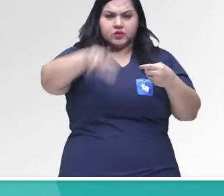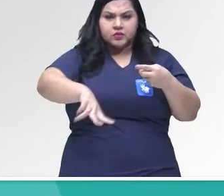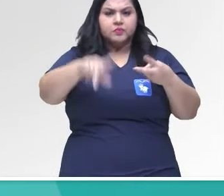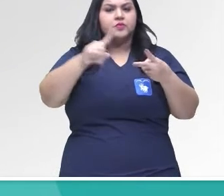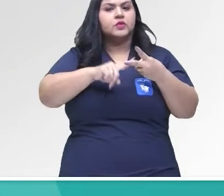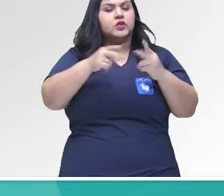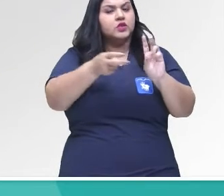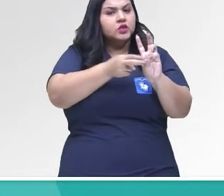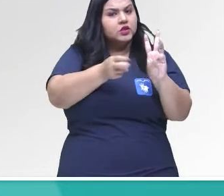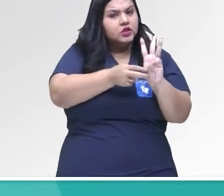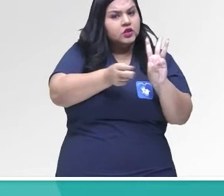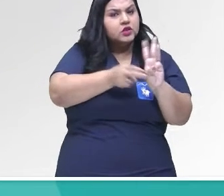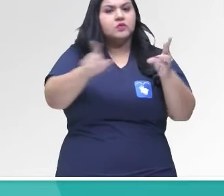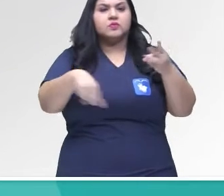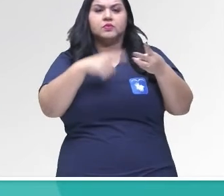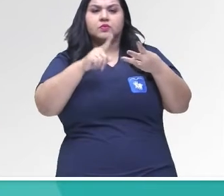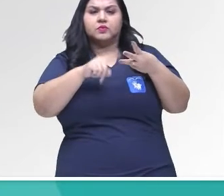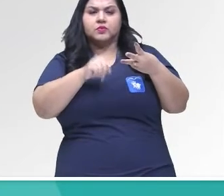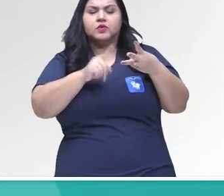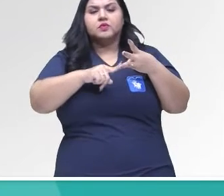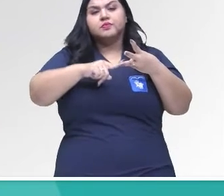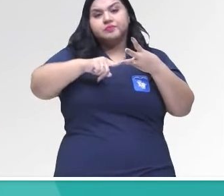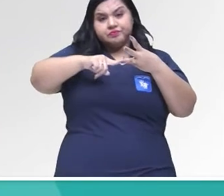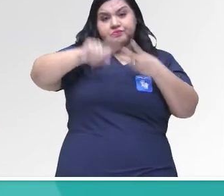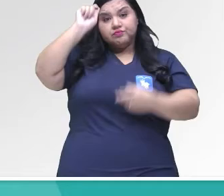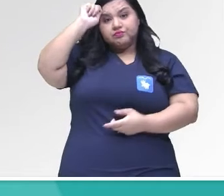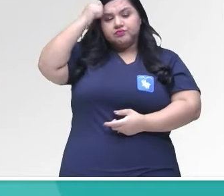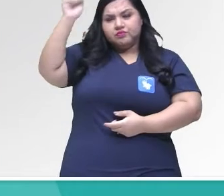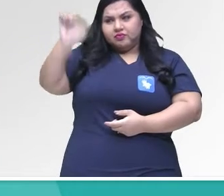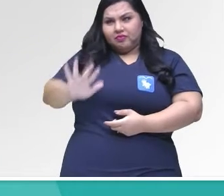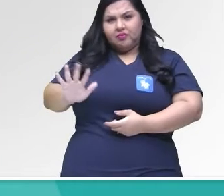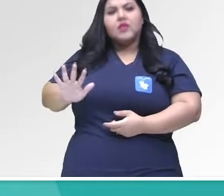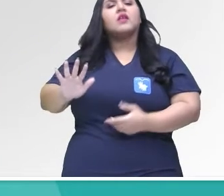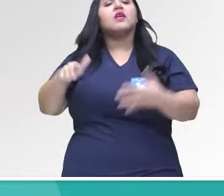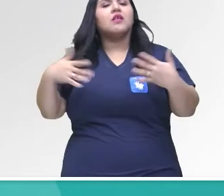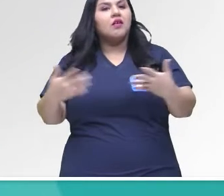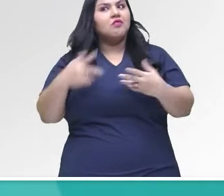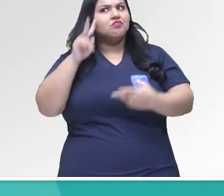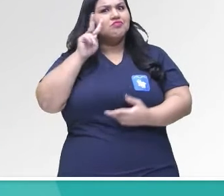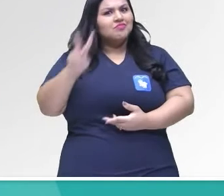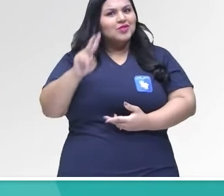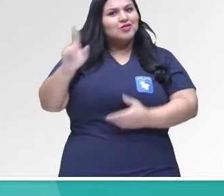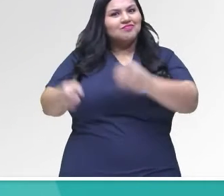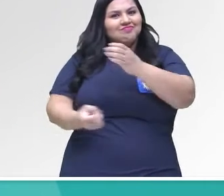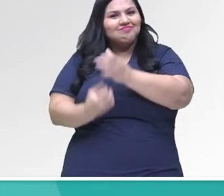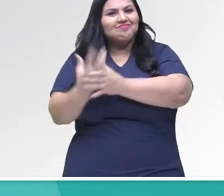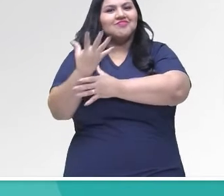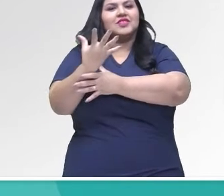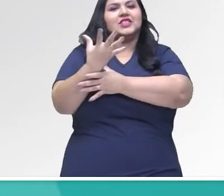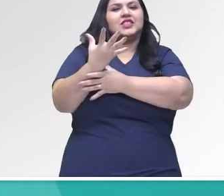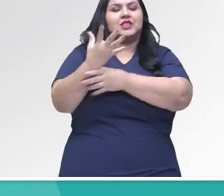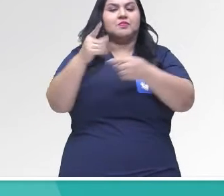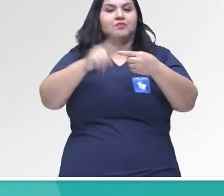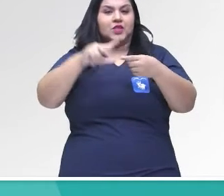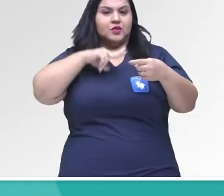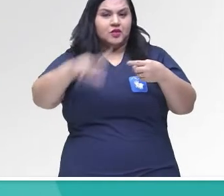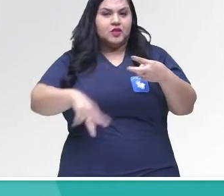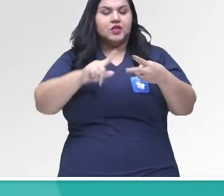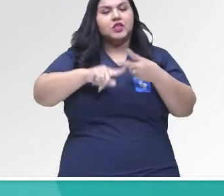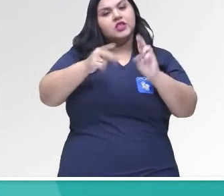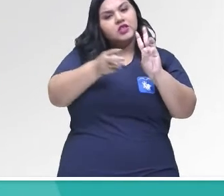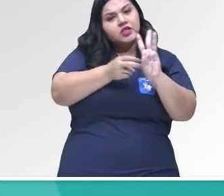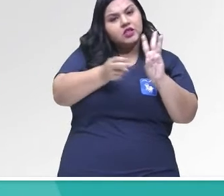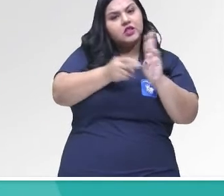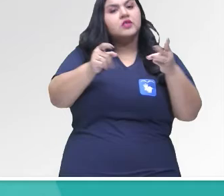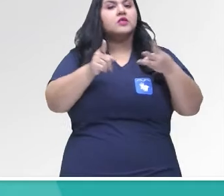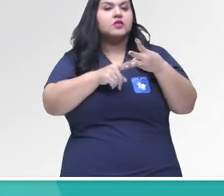portuguesa, indígena e africana. Olha aí a nossa raiz, né? A portuguesa, a indígena